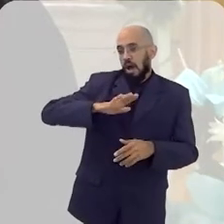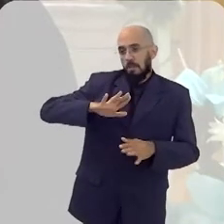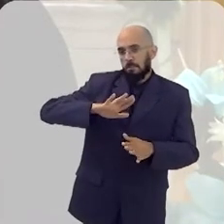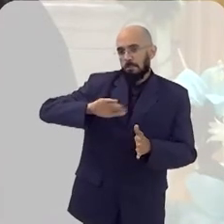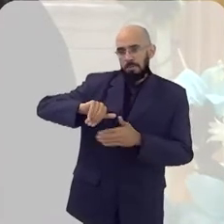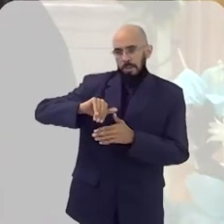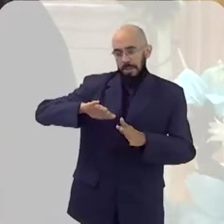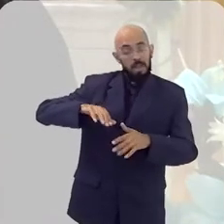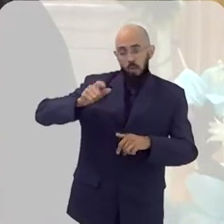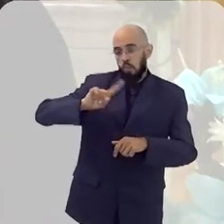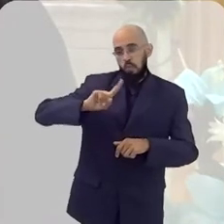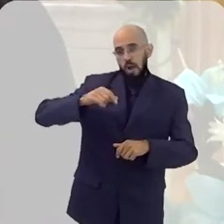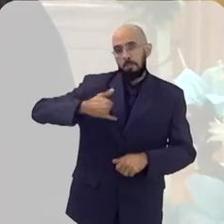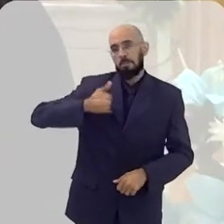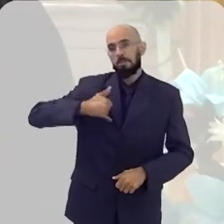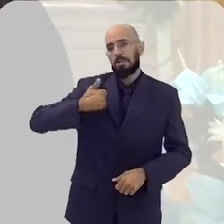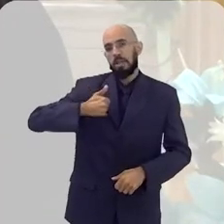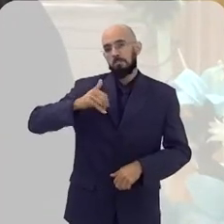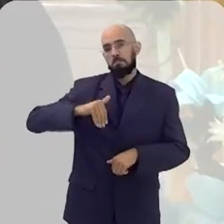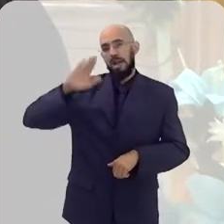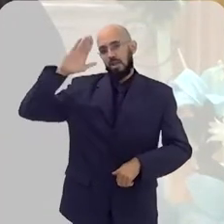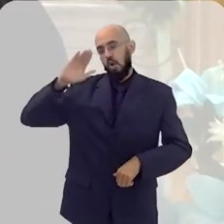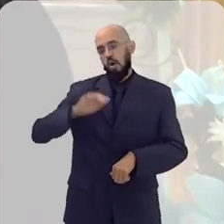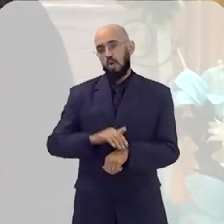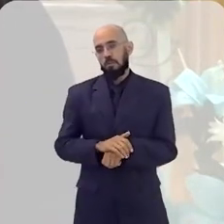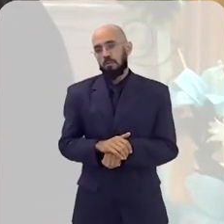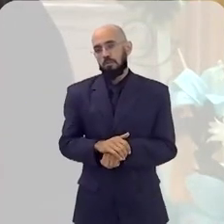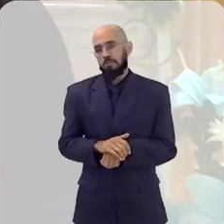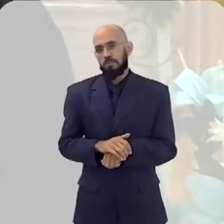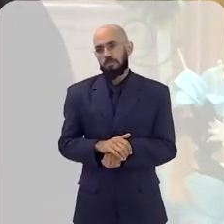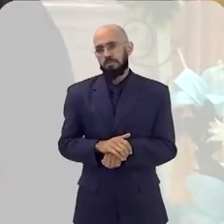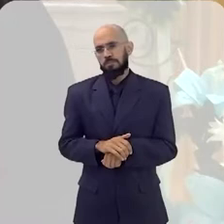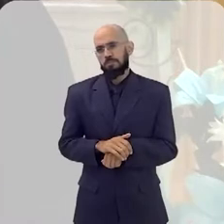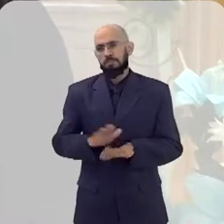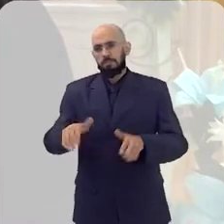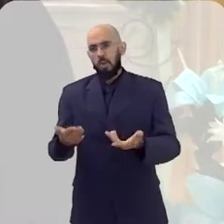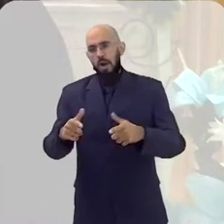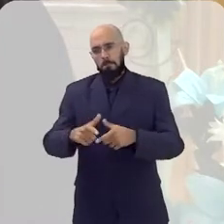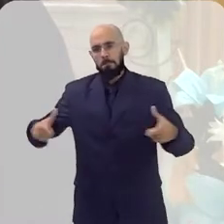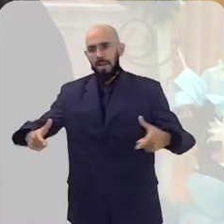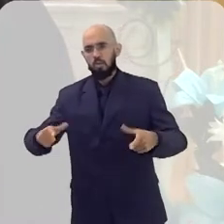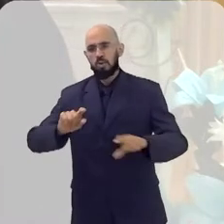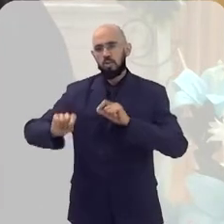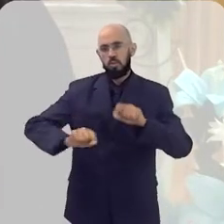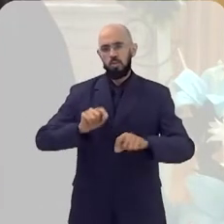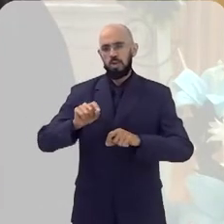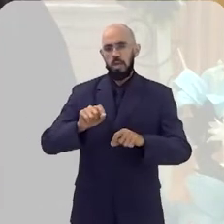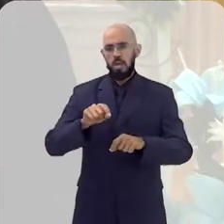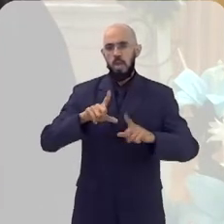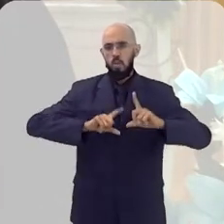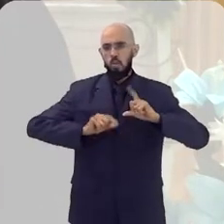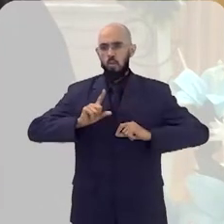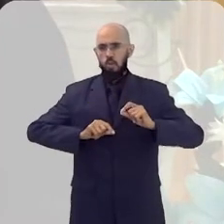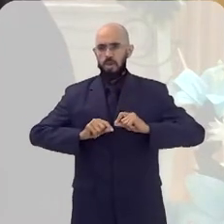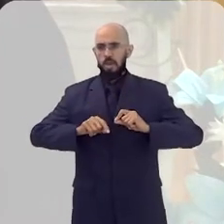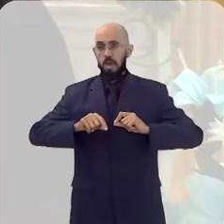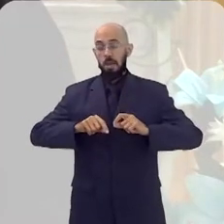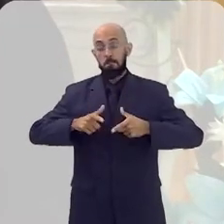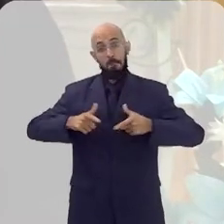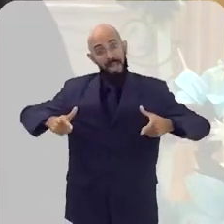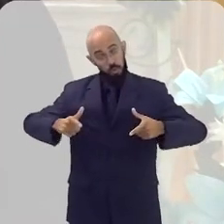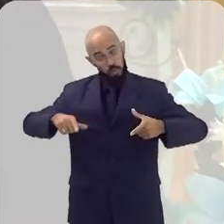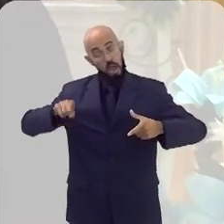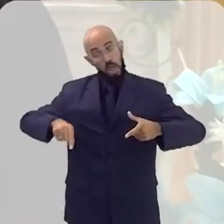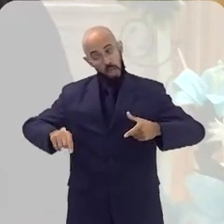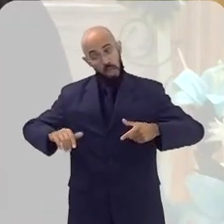uma religião para maiores de idade. Né? Na grande maioria, a Wicca, ela inicia pessoas de